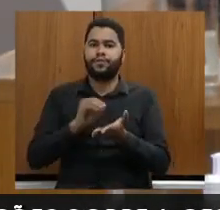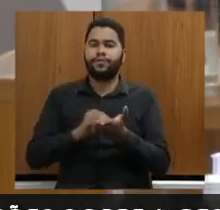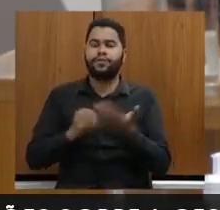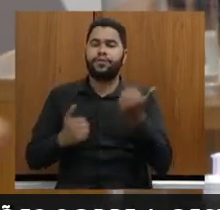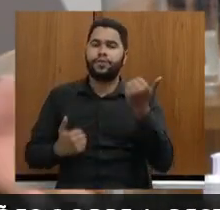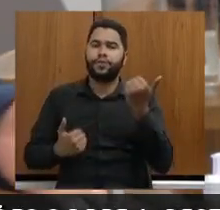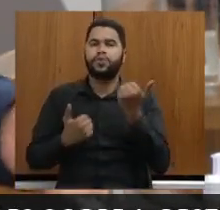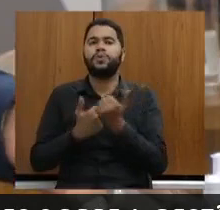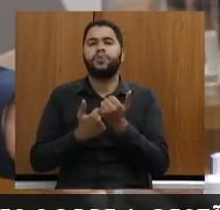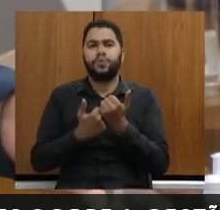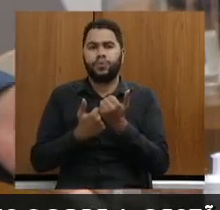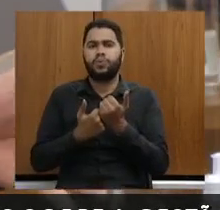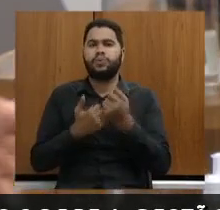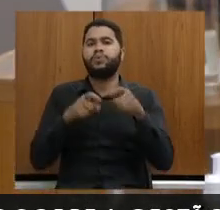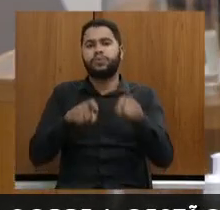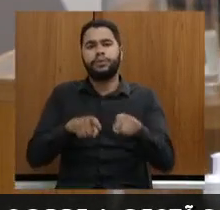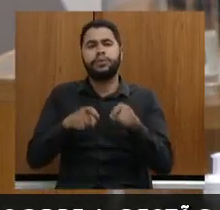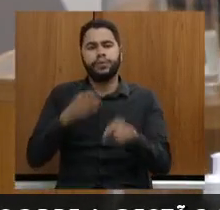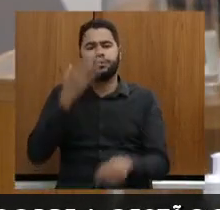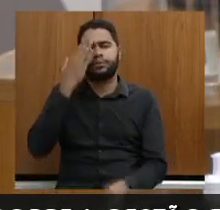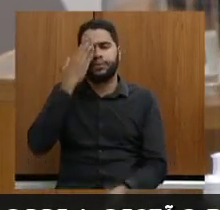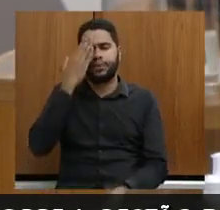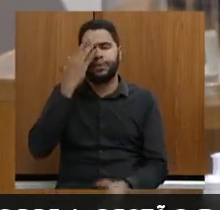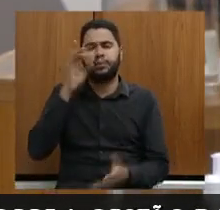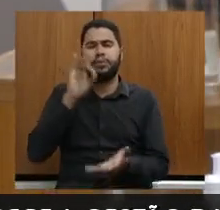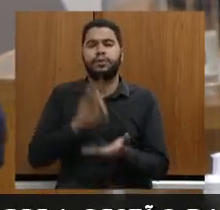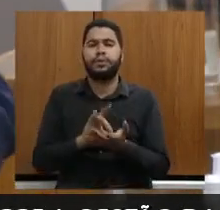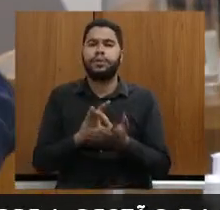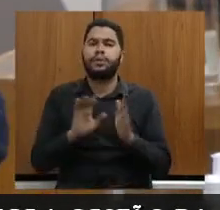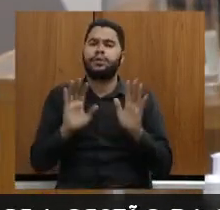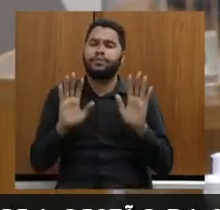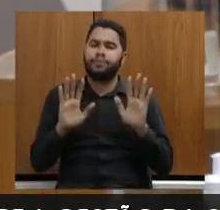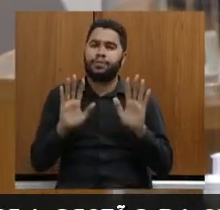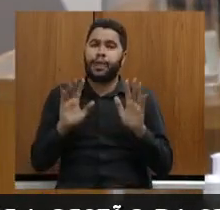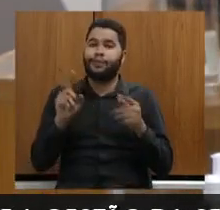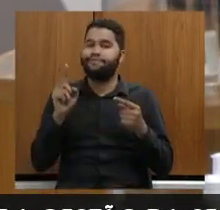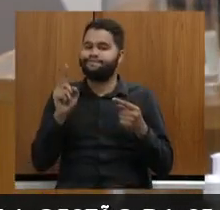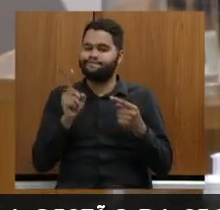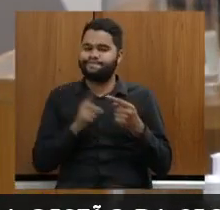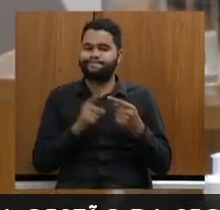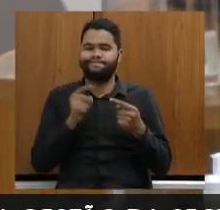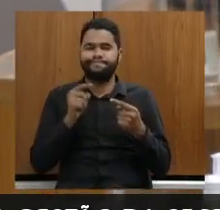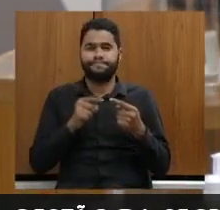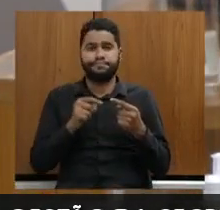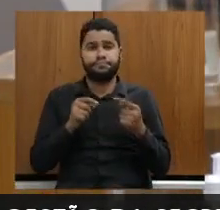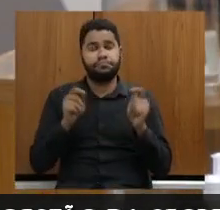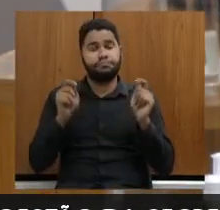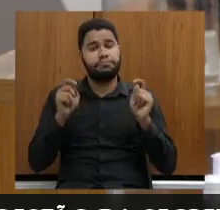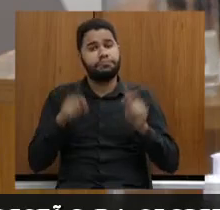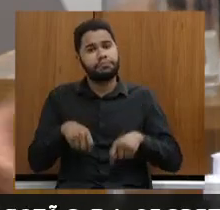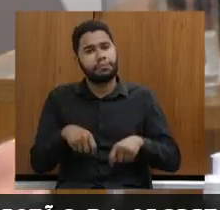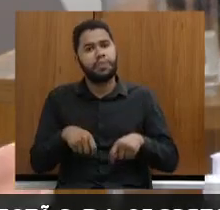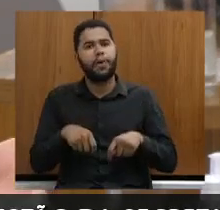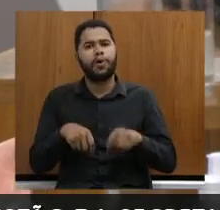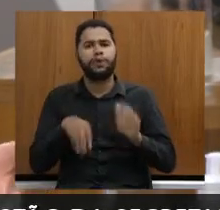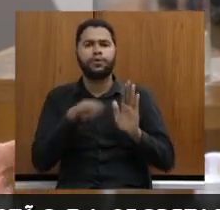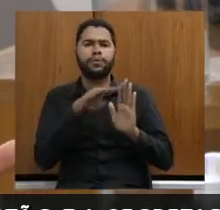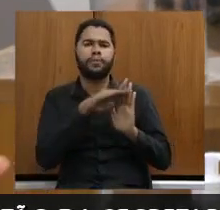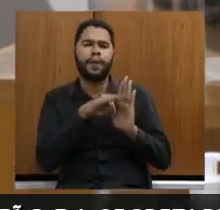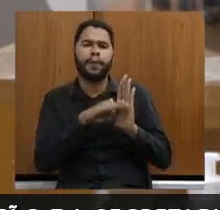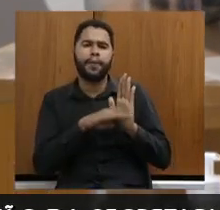recursos na agricultura a gente sabe que é uma realidade mas eu tô com um ponto secretária que a gente pode nos